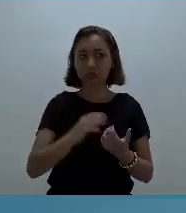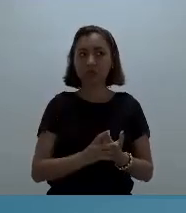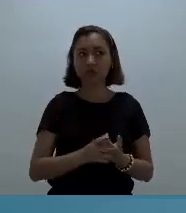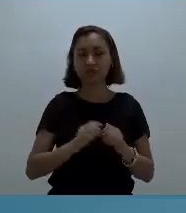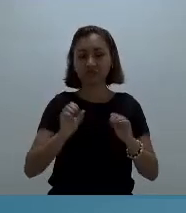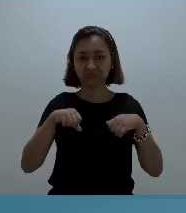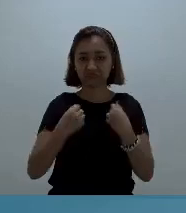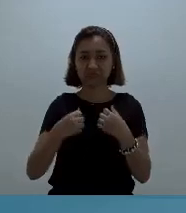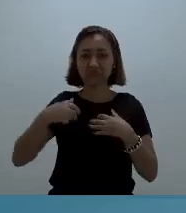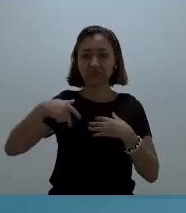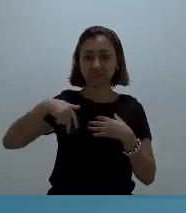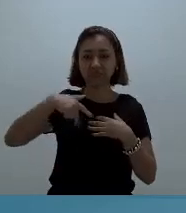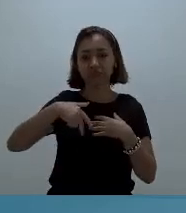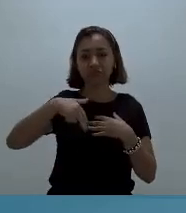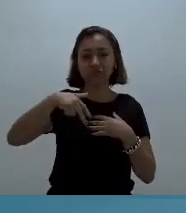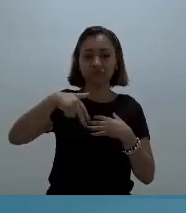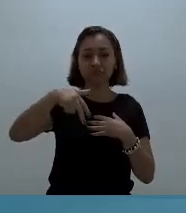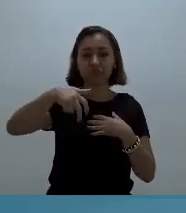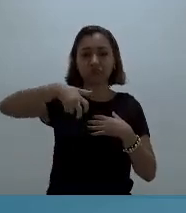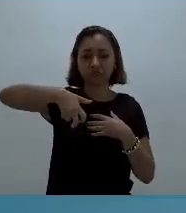nós recebemos.